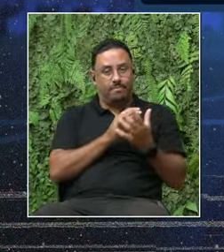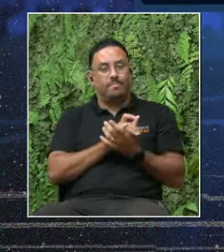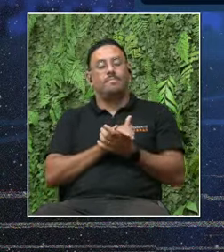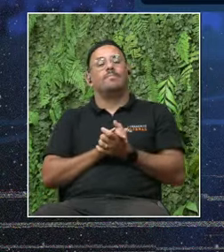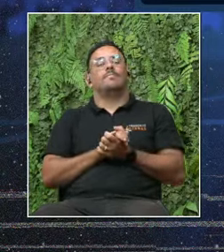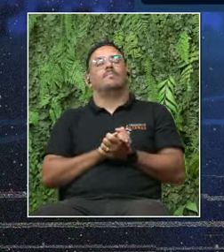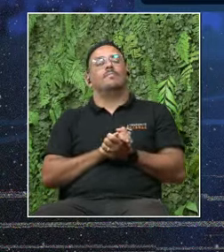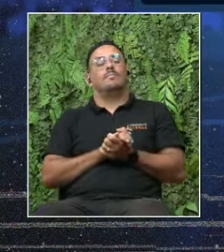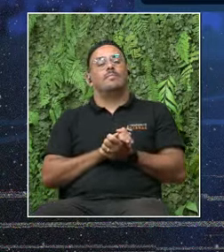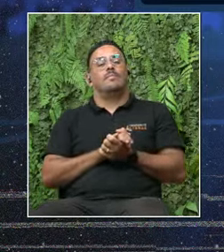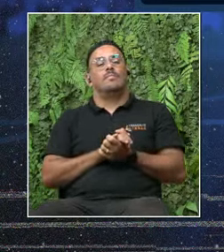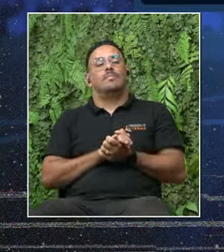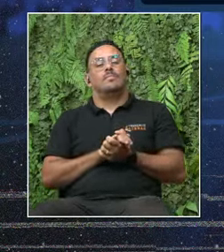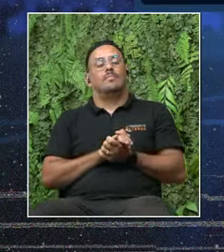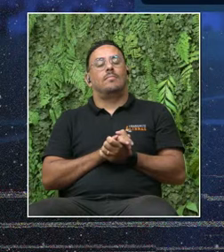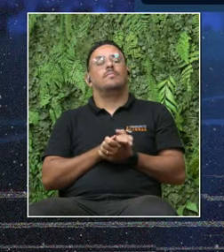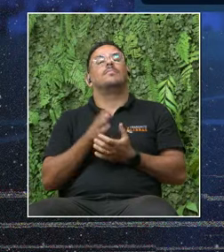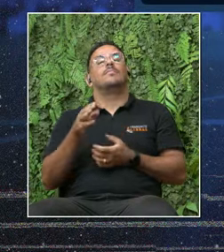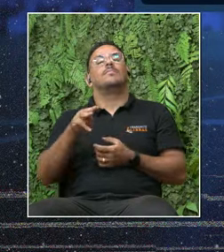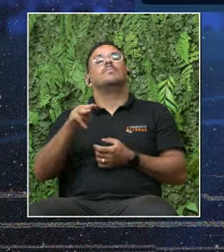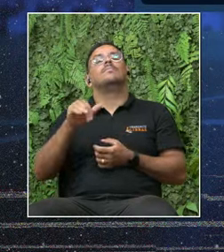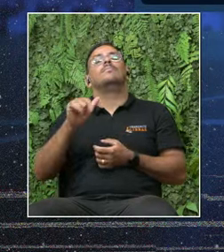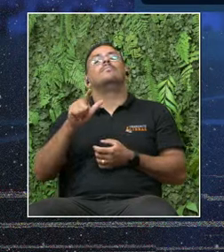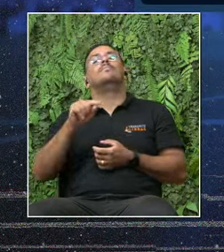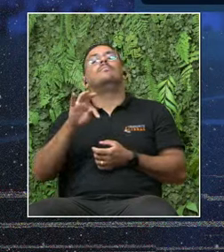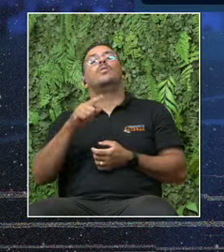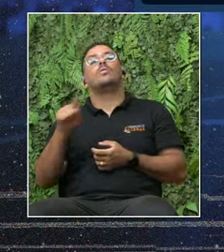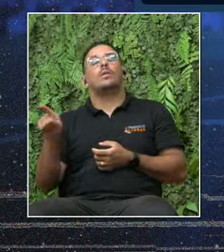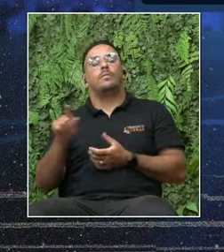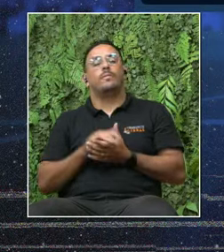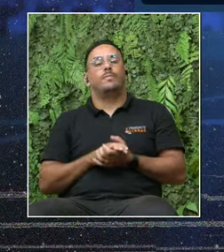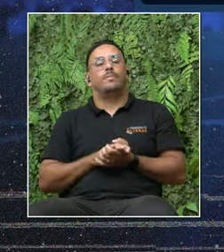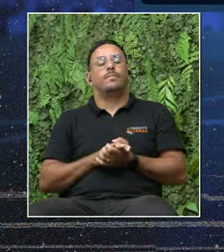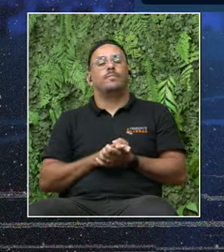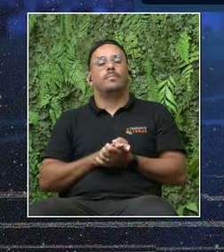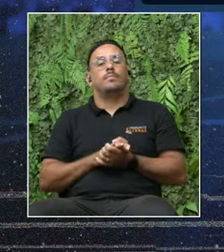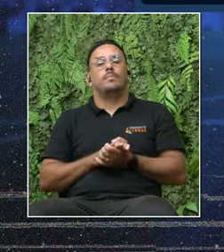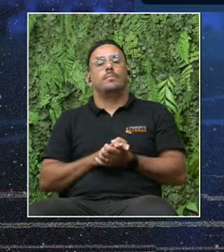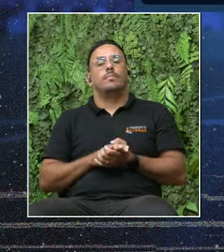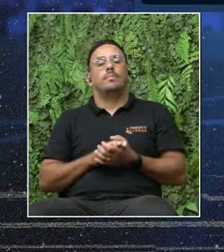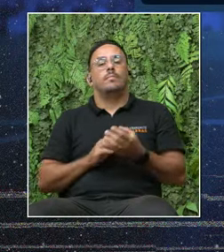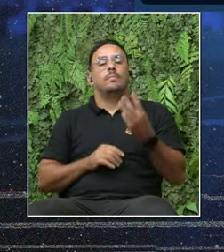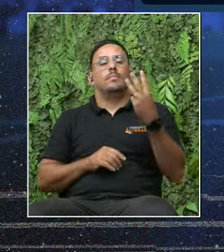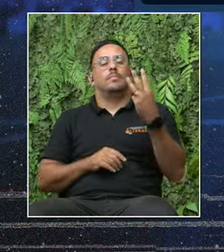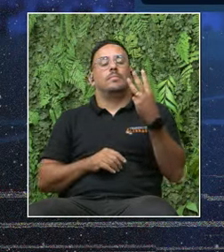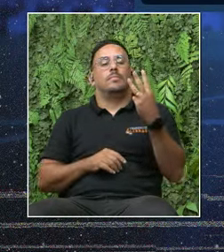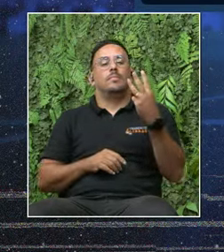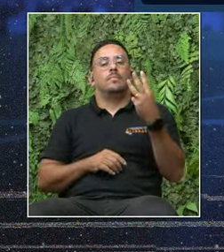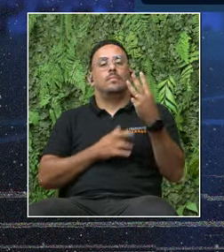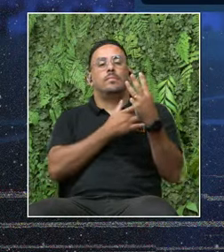Cruzeiro e você Milão 3